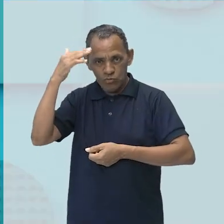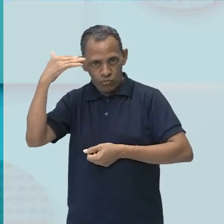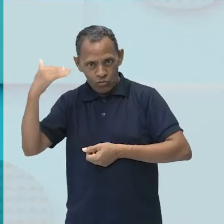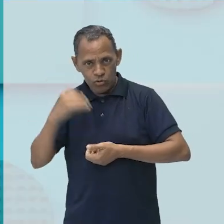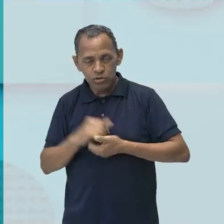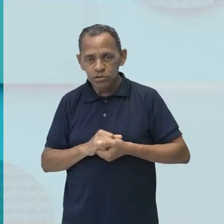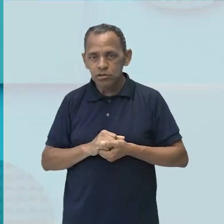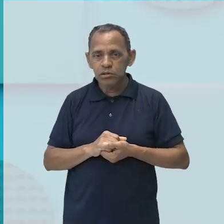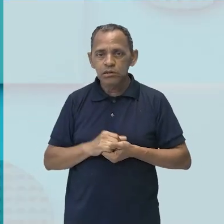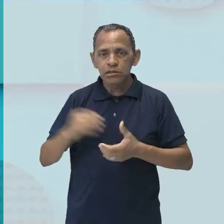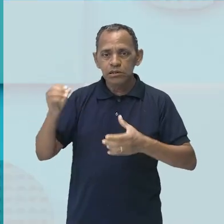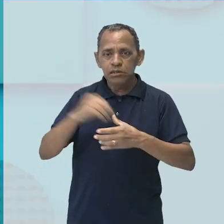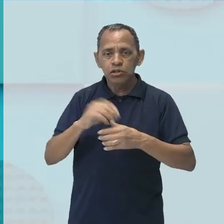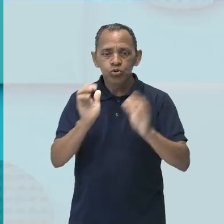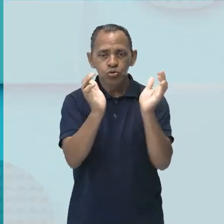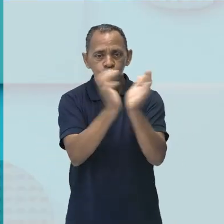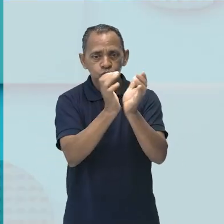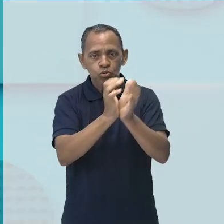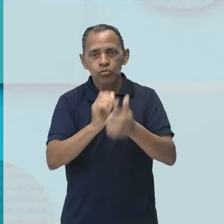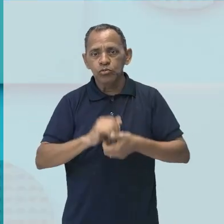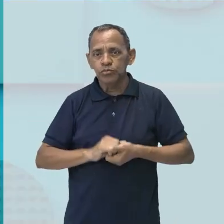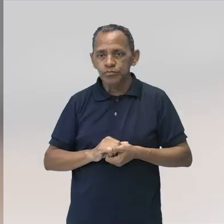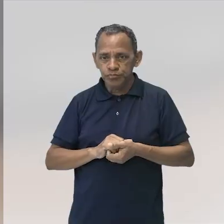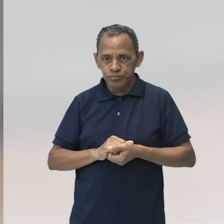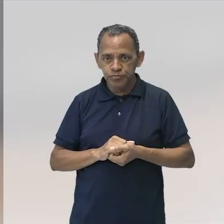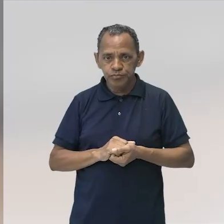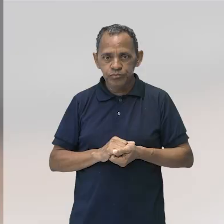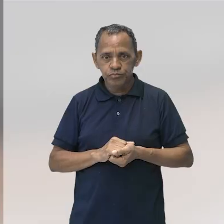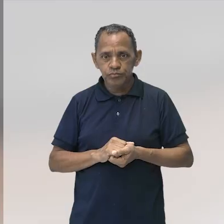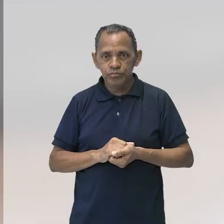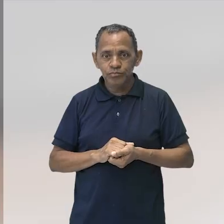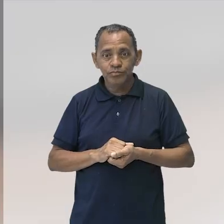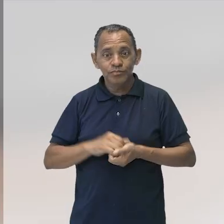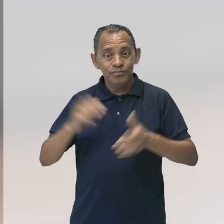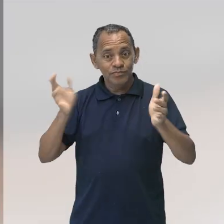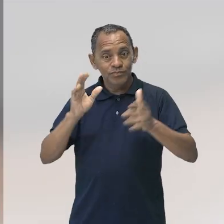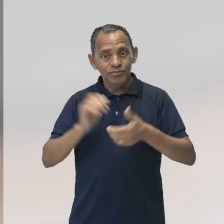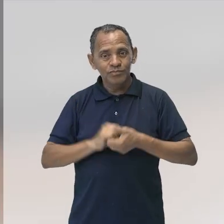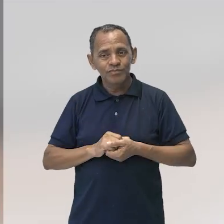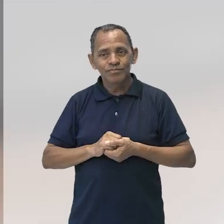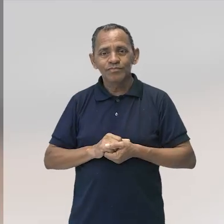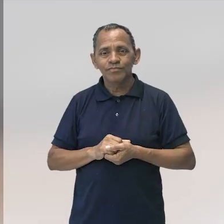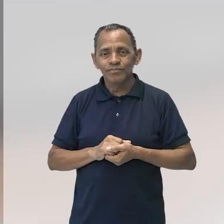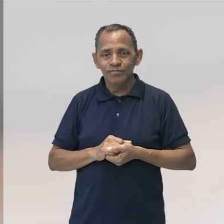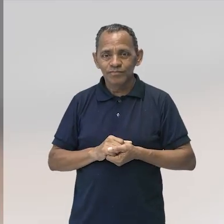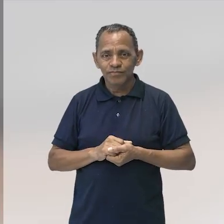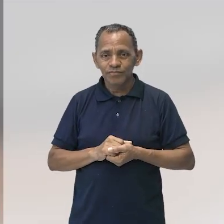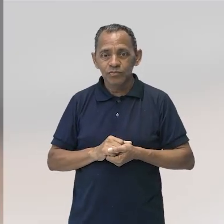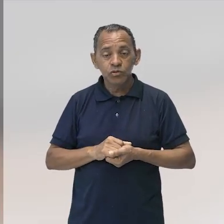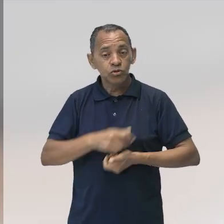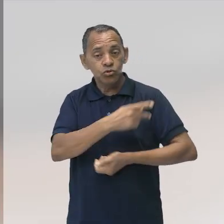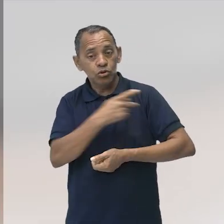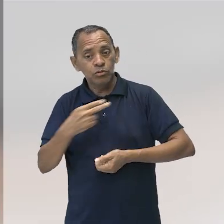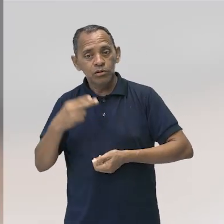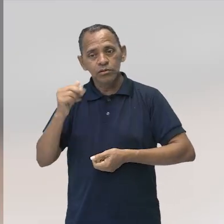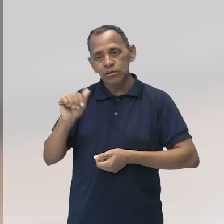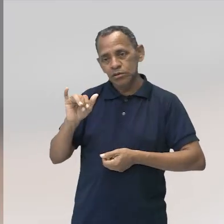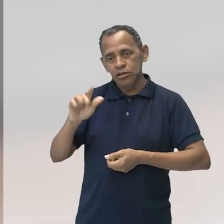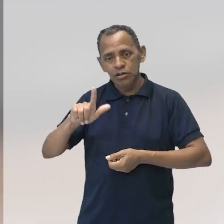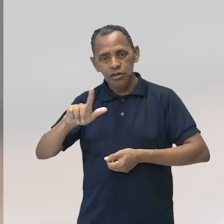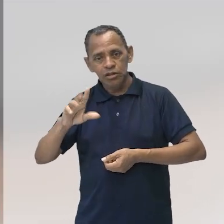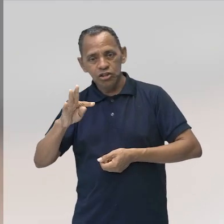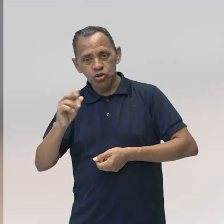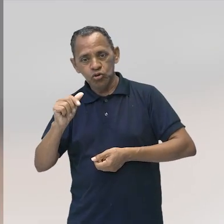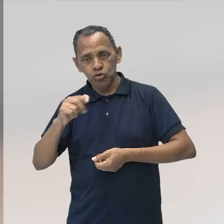hop aqui de Manaus. Vamos assisti-lo? Olá, saudações, galera. Meu nome é Ailton Esquerdo.